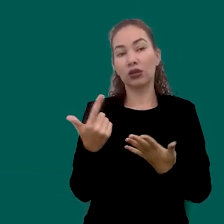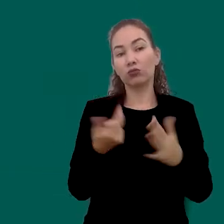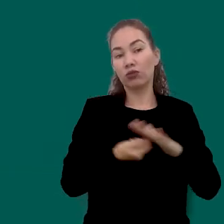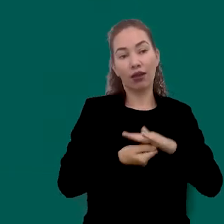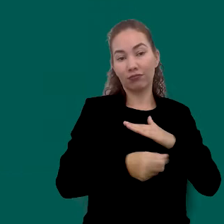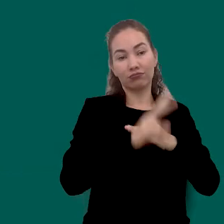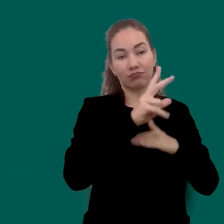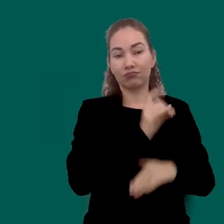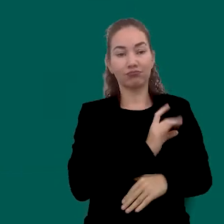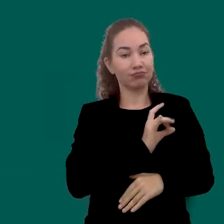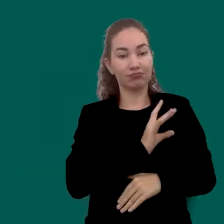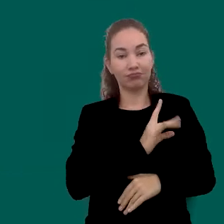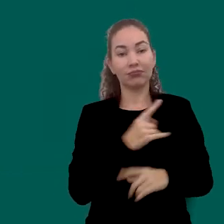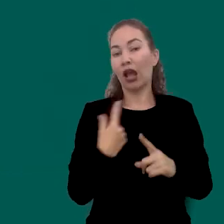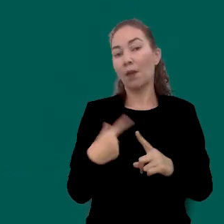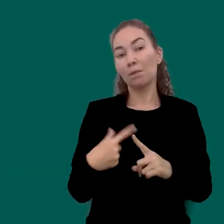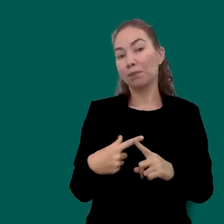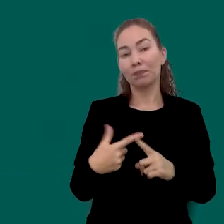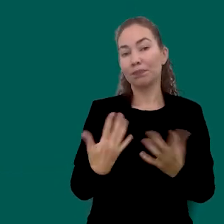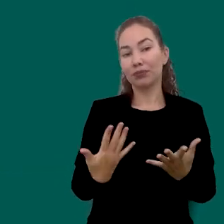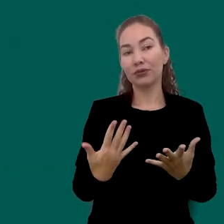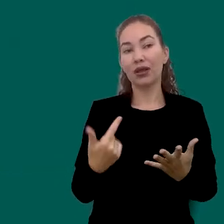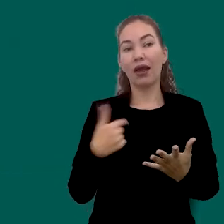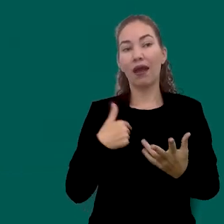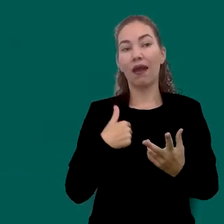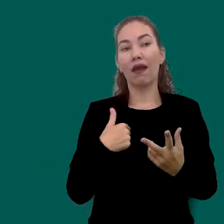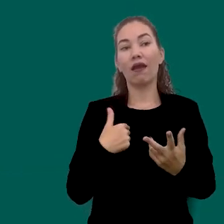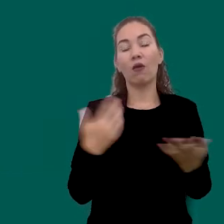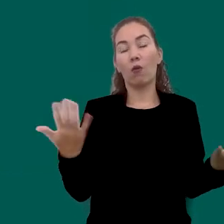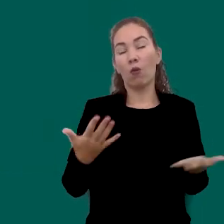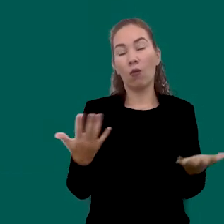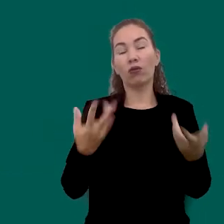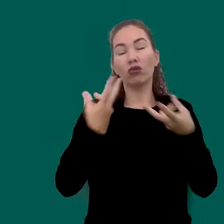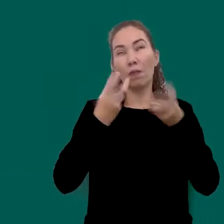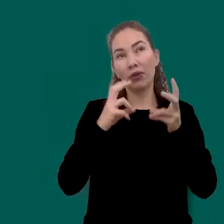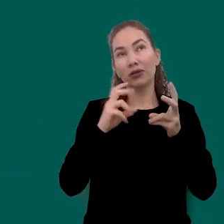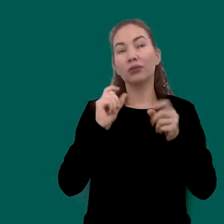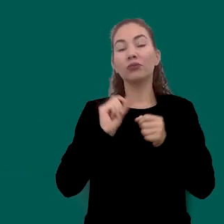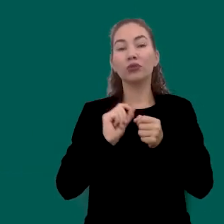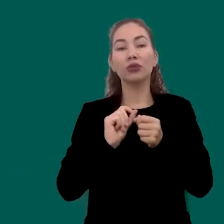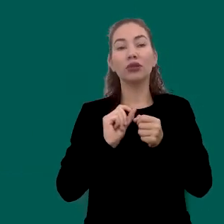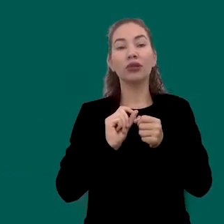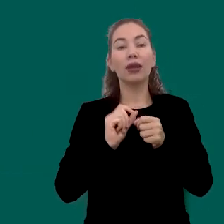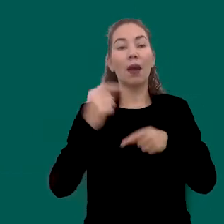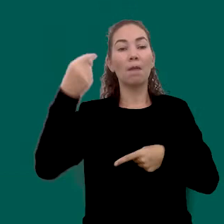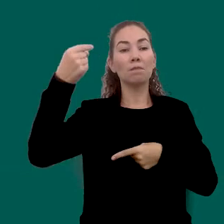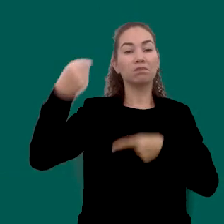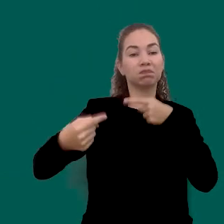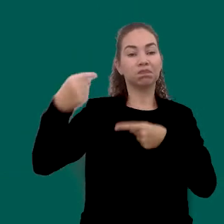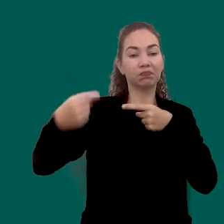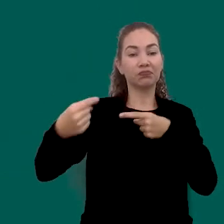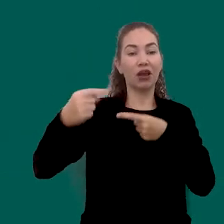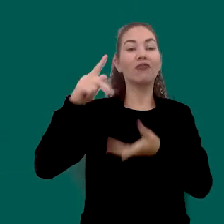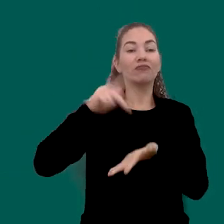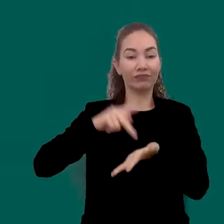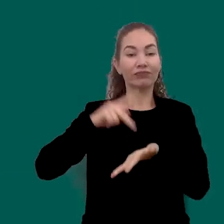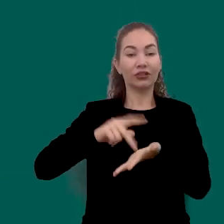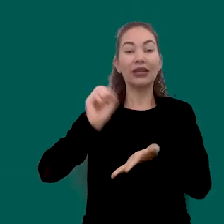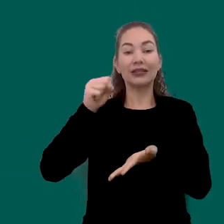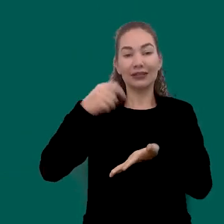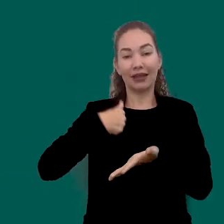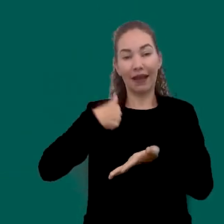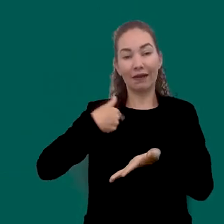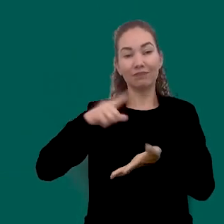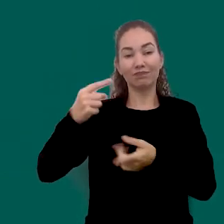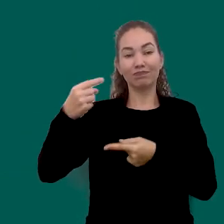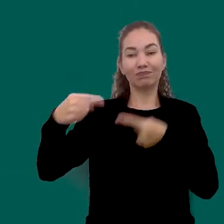investir. Porque eu tenho uma questão para mim hoje que os pessoal até falam que é muito competitivo. Sim, realmente eu sou bem competitivo.